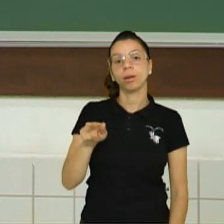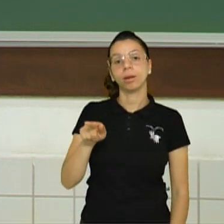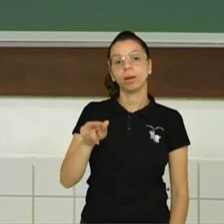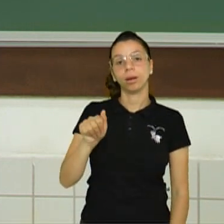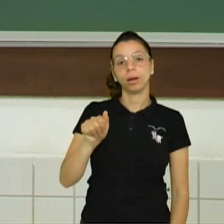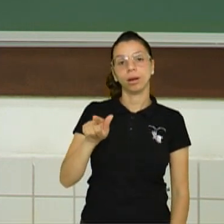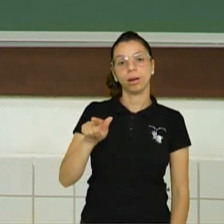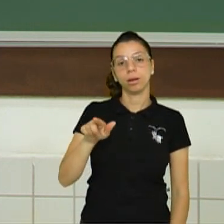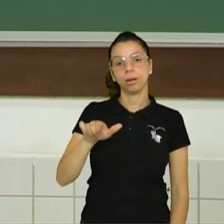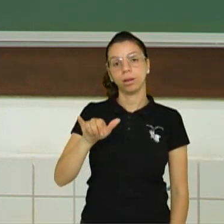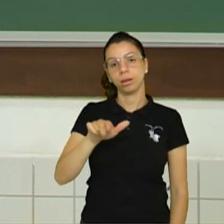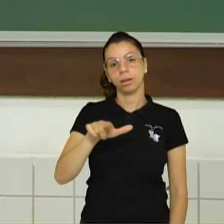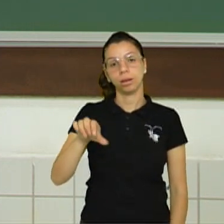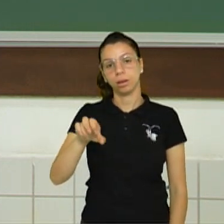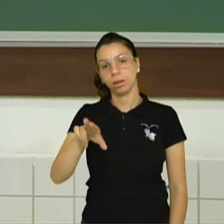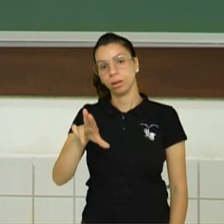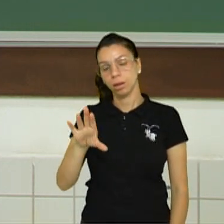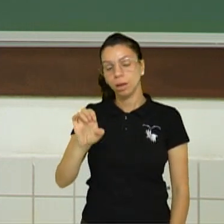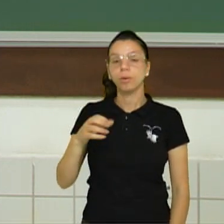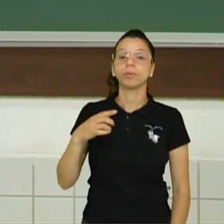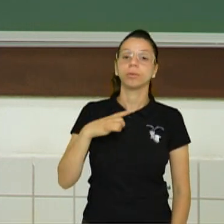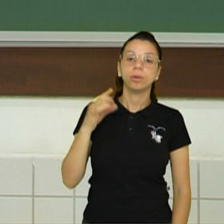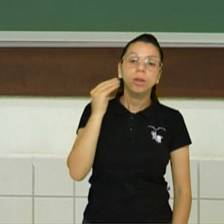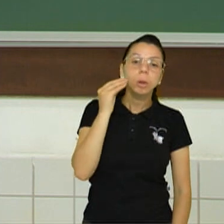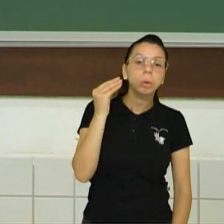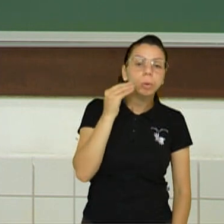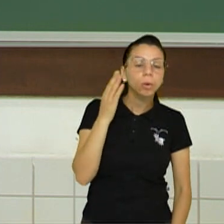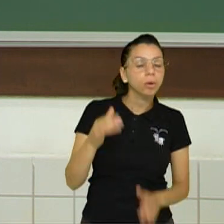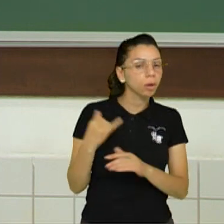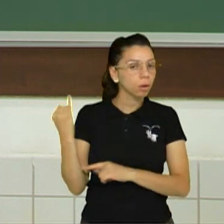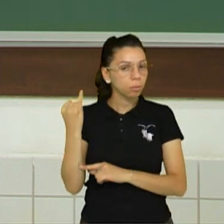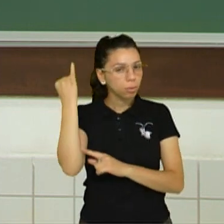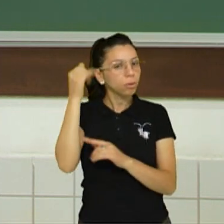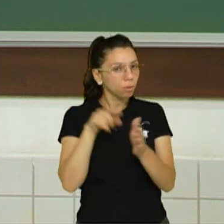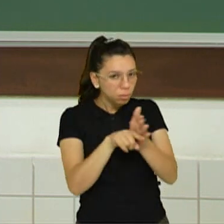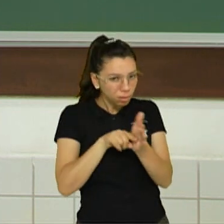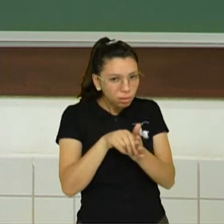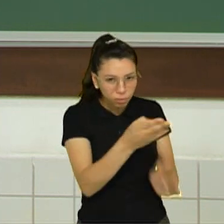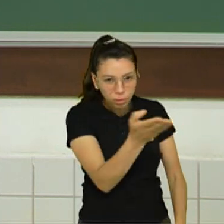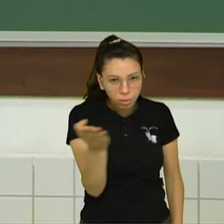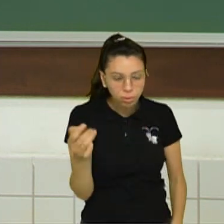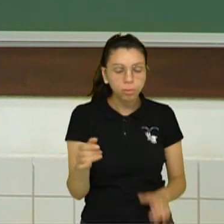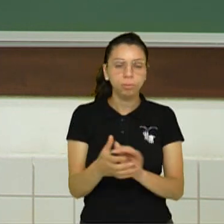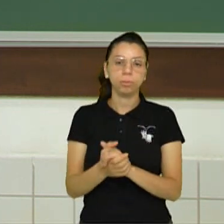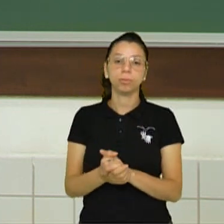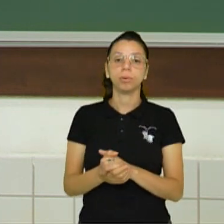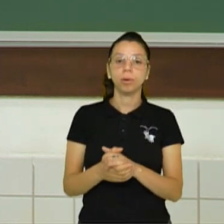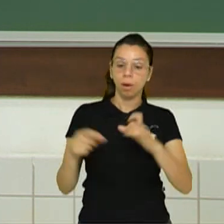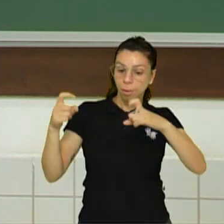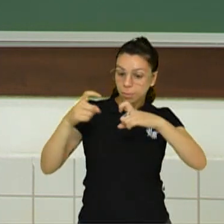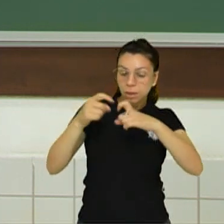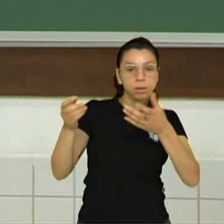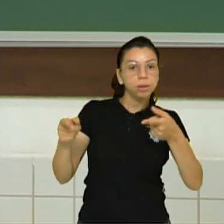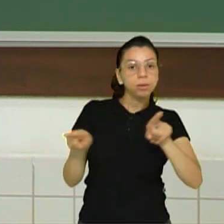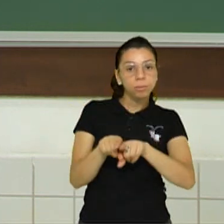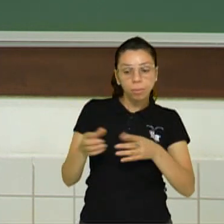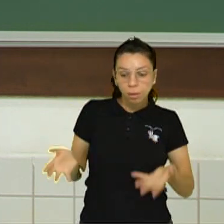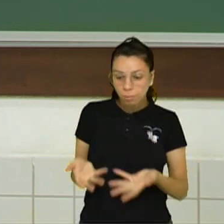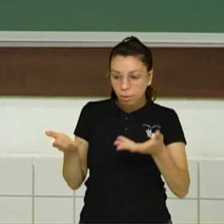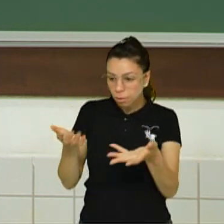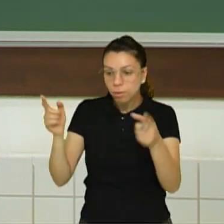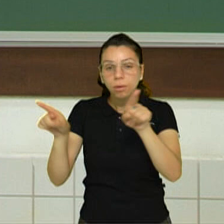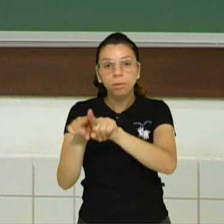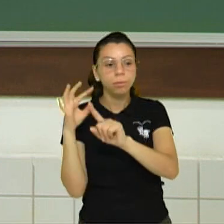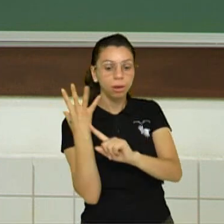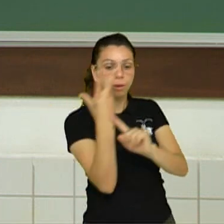estudos. Pesquise sobre isso também, é muito importante saber disso. Né? E graças a isso a medicina avançou muito e também a arte